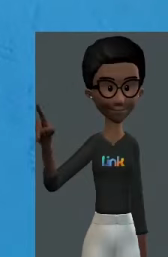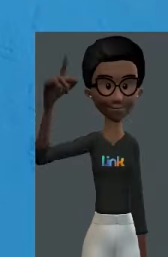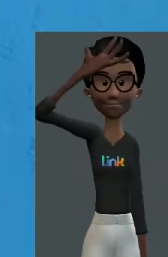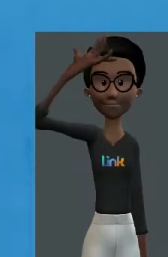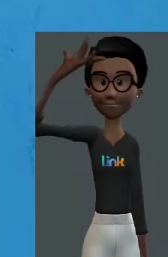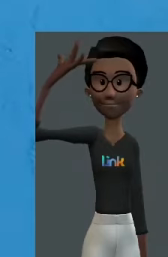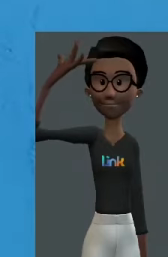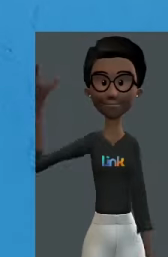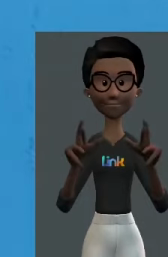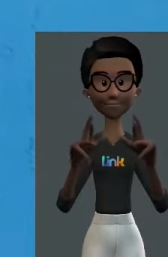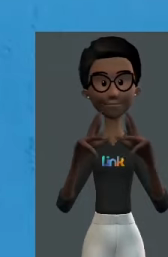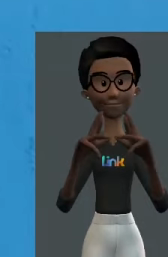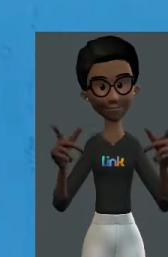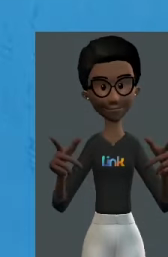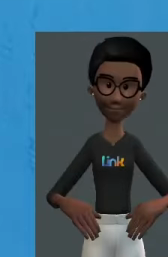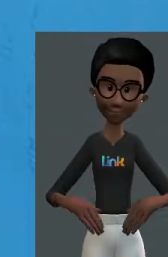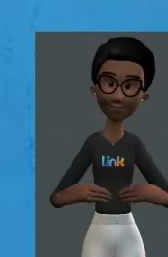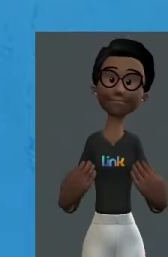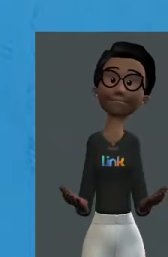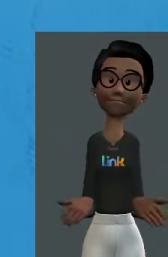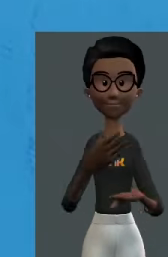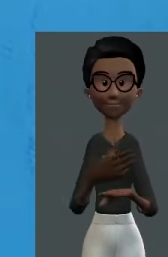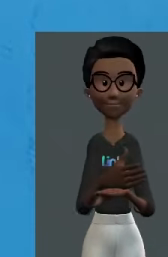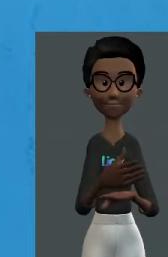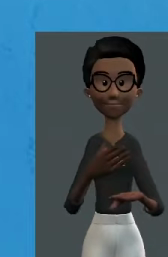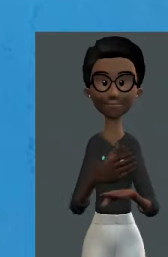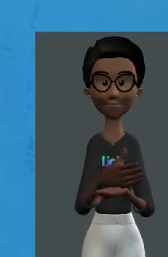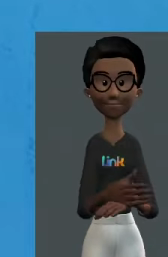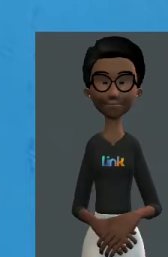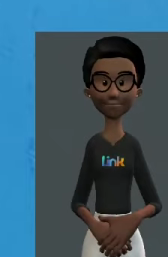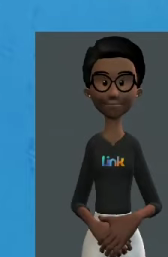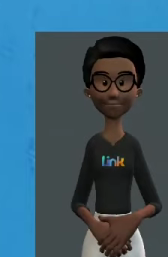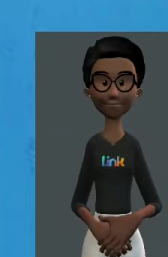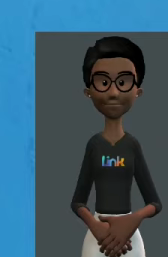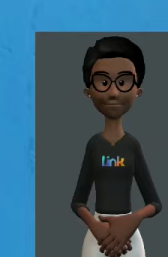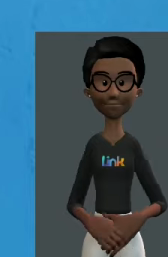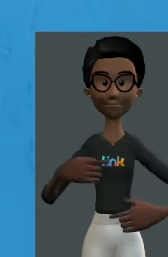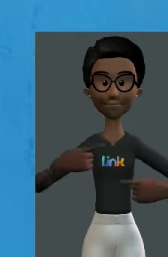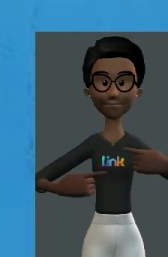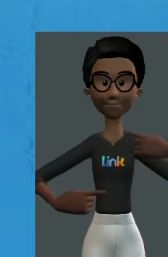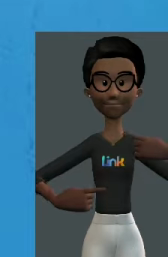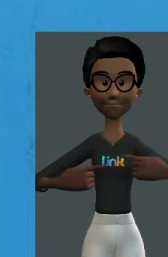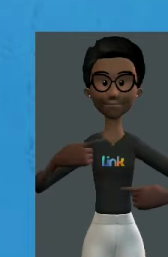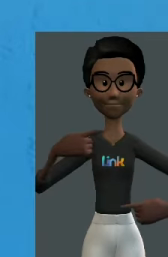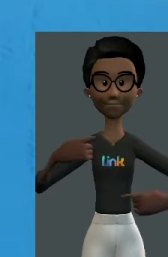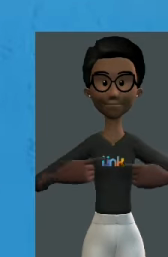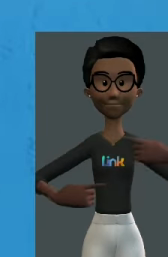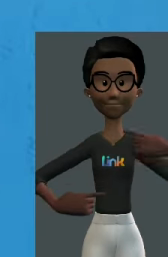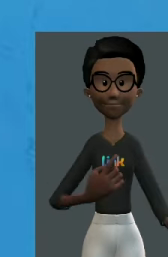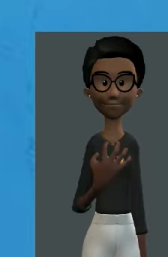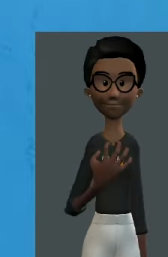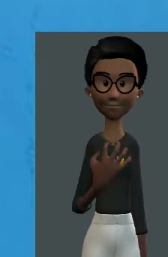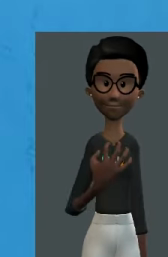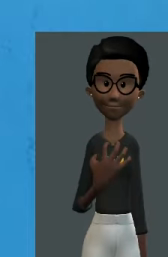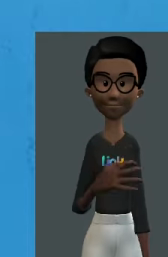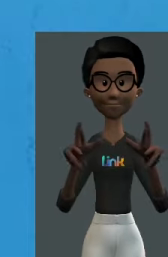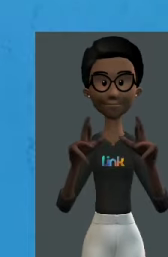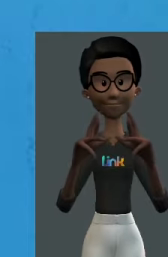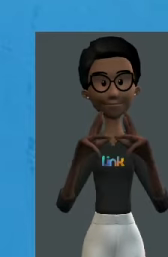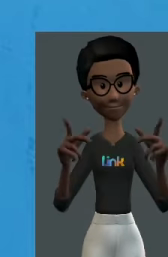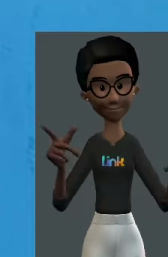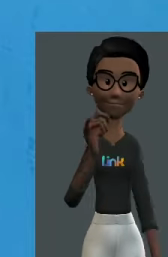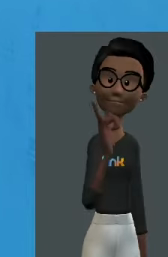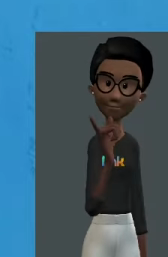que a democracia da época mandava. Ele foi executado porque foi condenado dos crimes de não seguir a democracia,